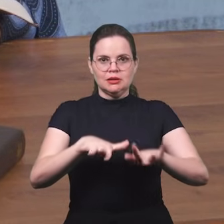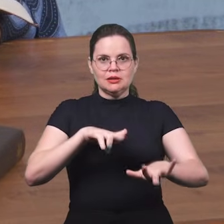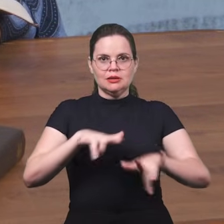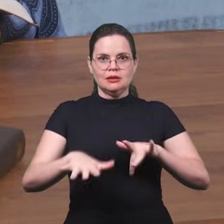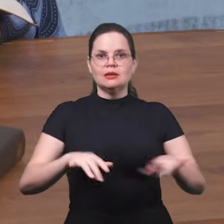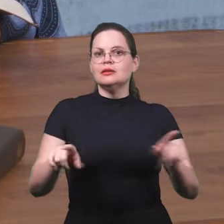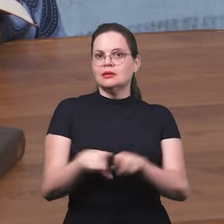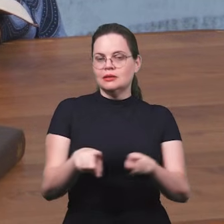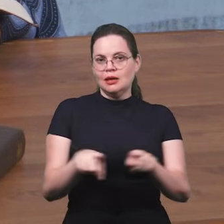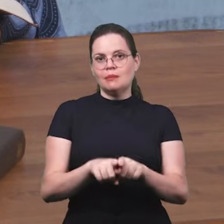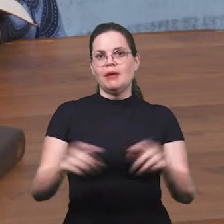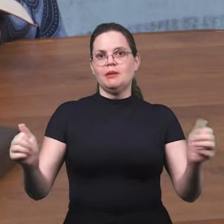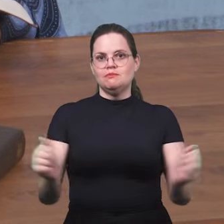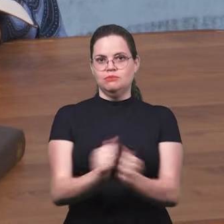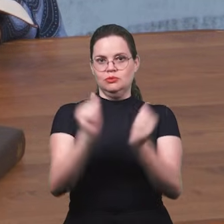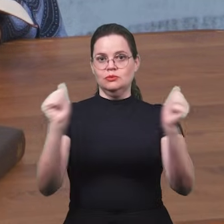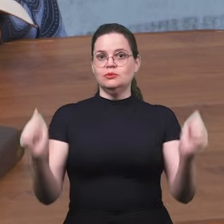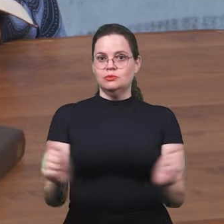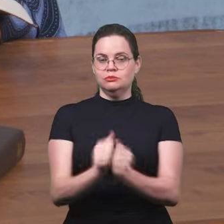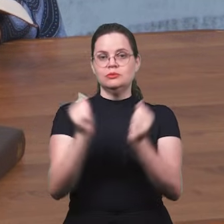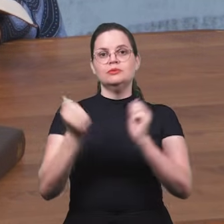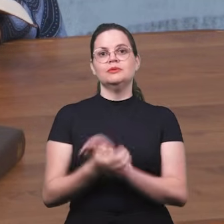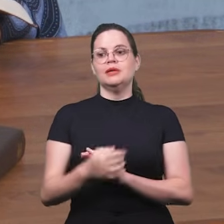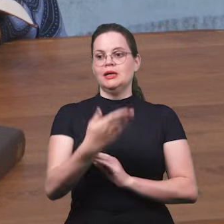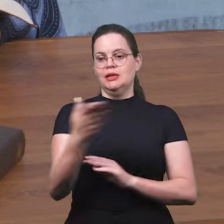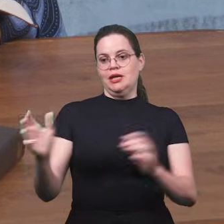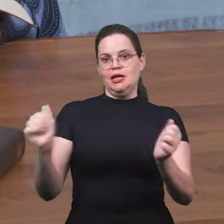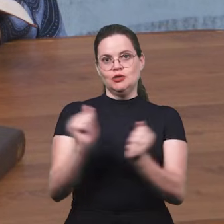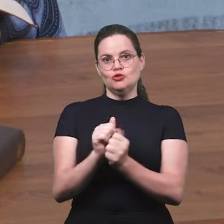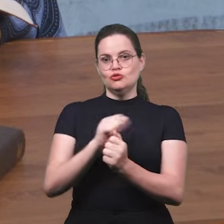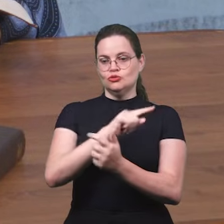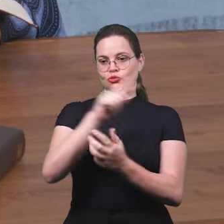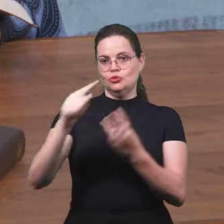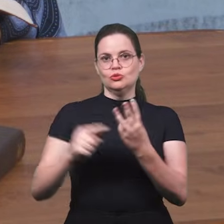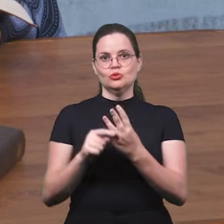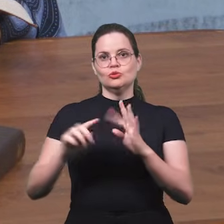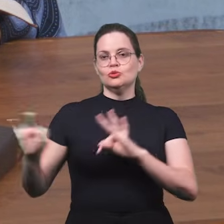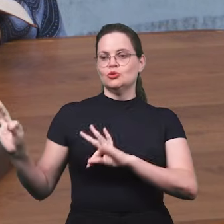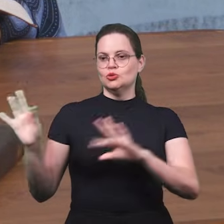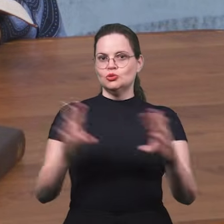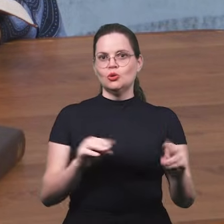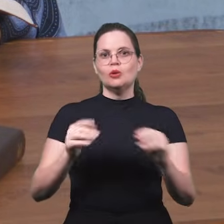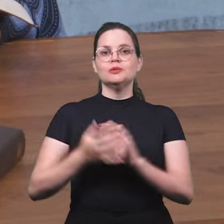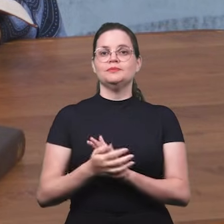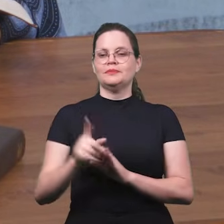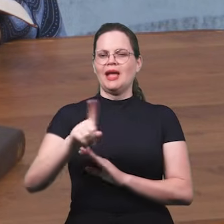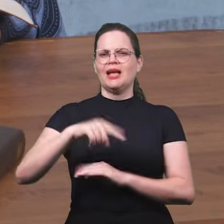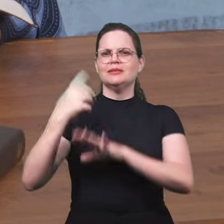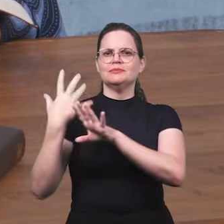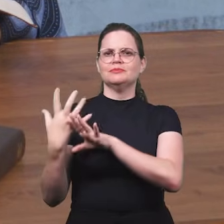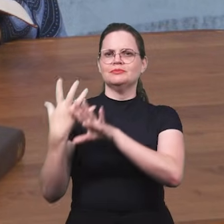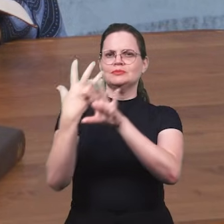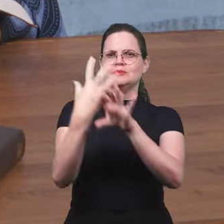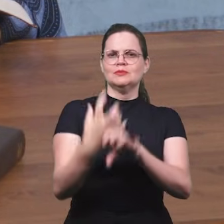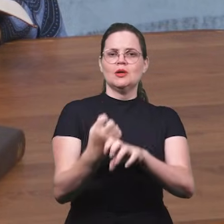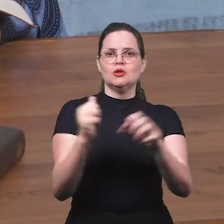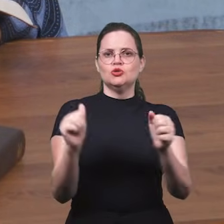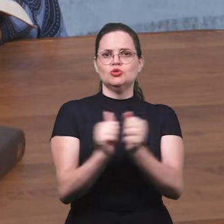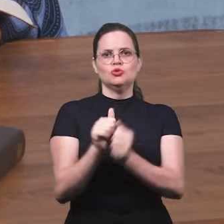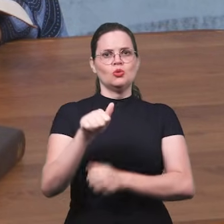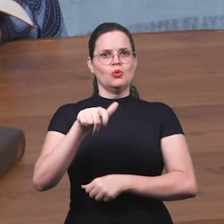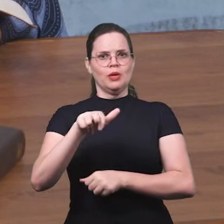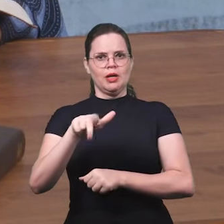rei Asaf, Gedutum e Emã. E era o número deles, juntamente com seus